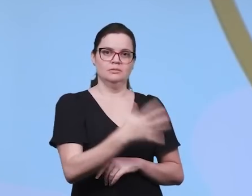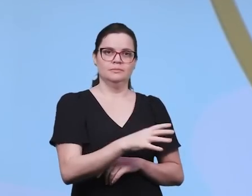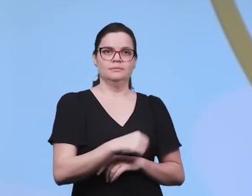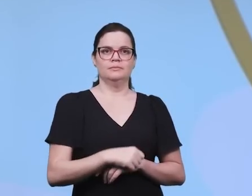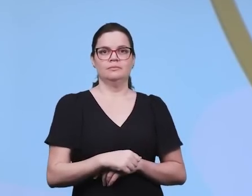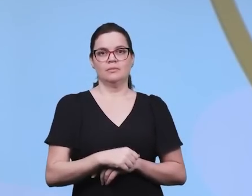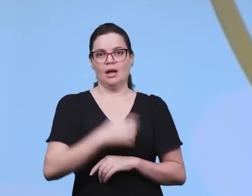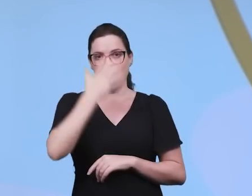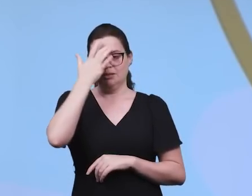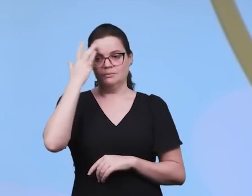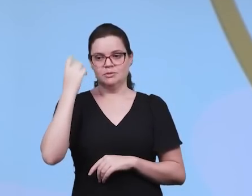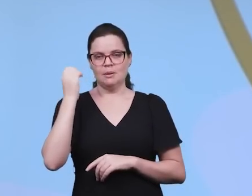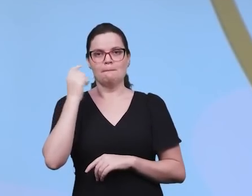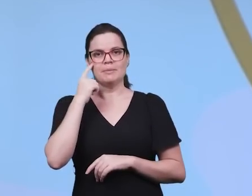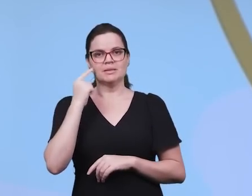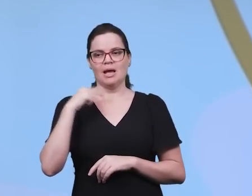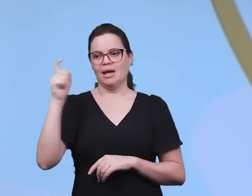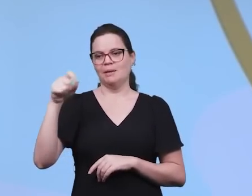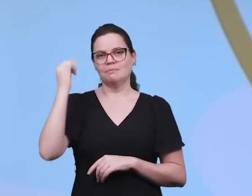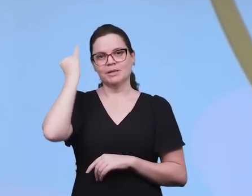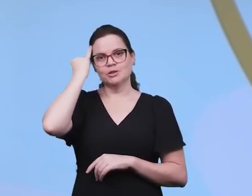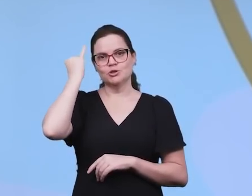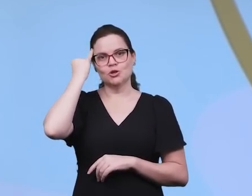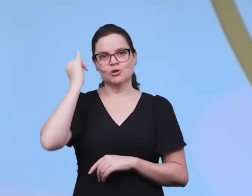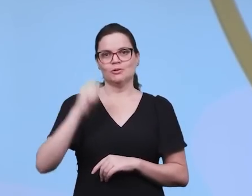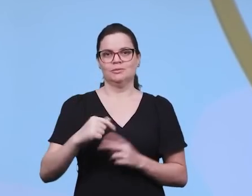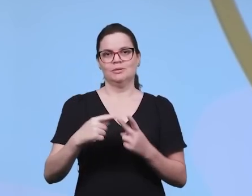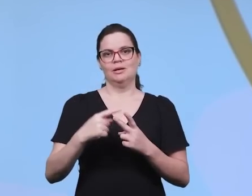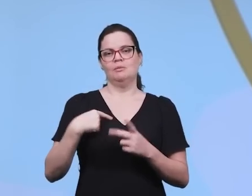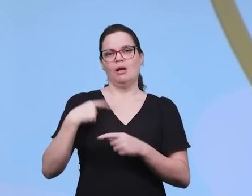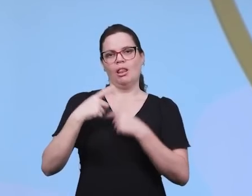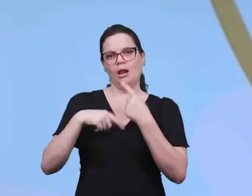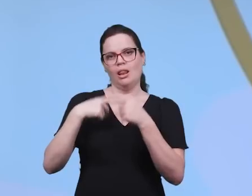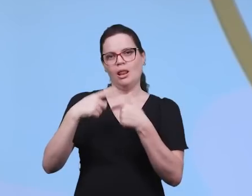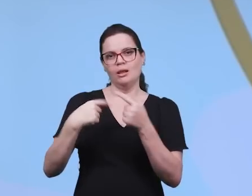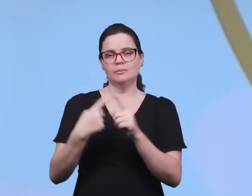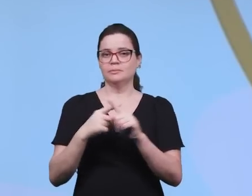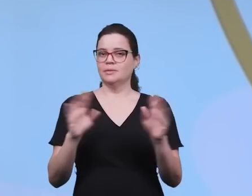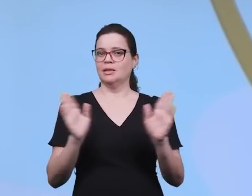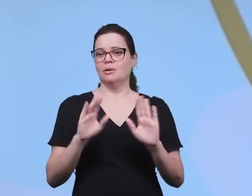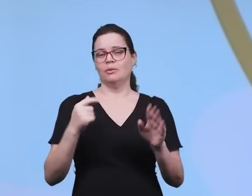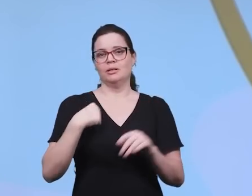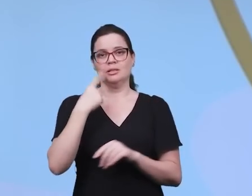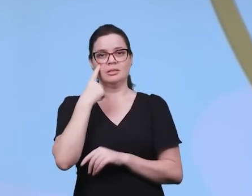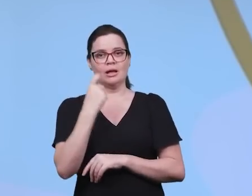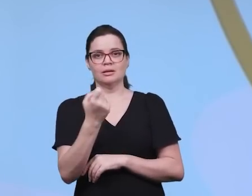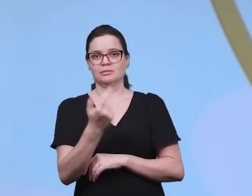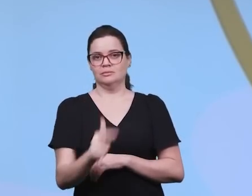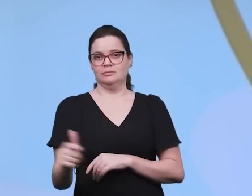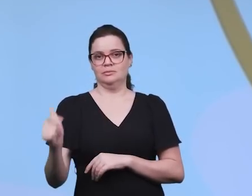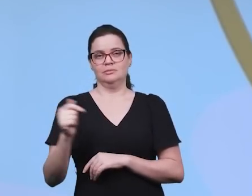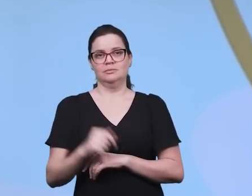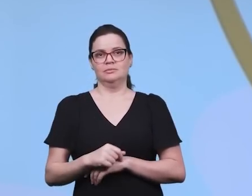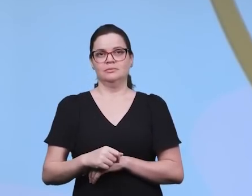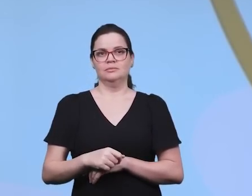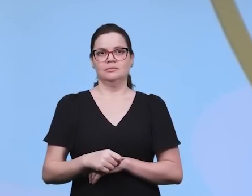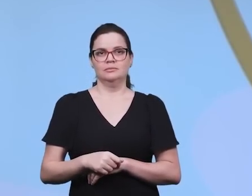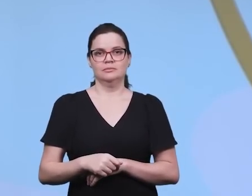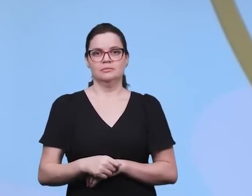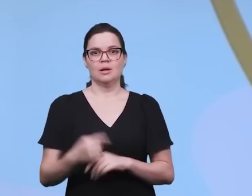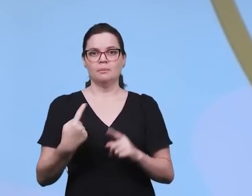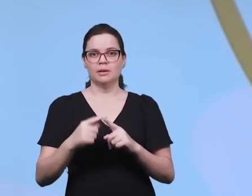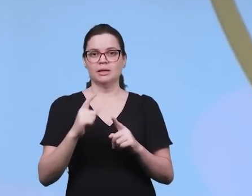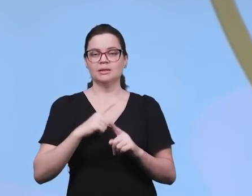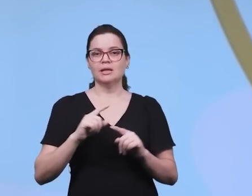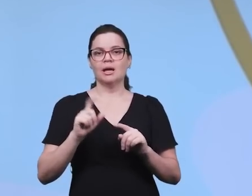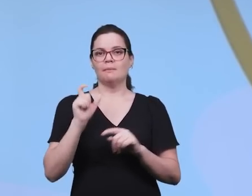pode ser muito mal vista como uma pessoa preguiçosa, procrastinadora, e quando na verdade é o interesse. Por isso que a gente tem falado muito sobre